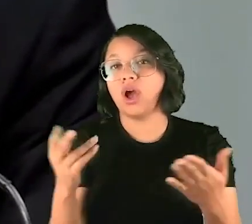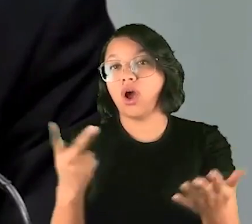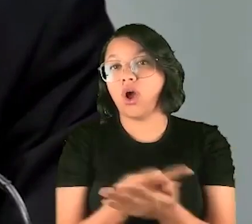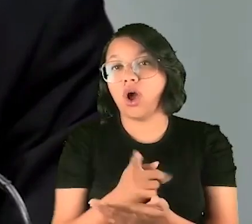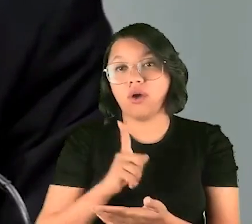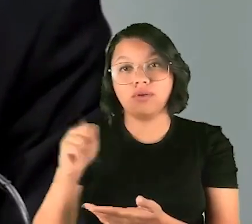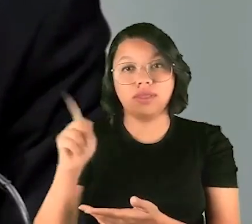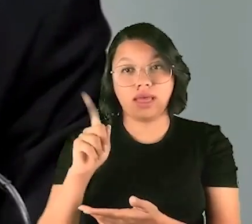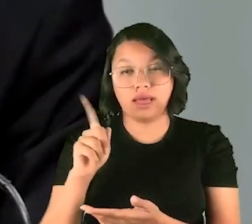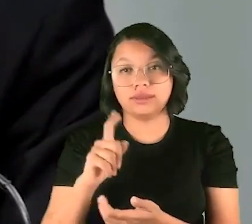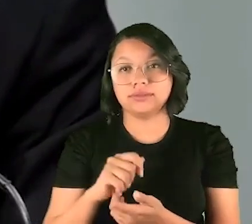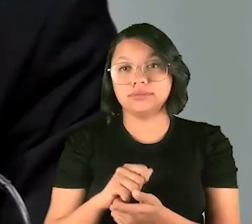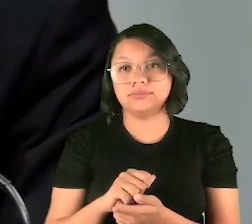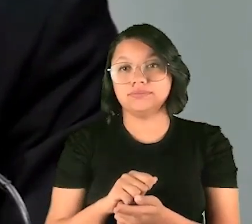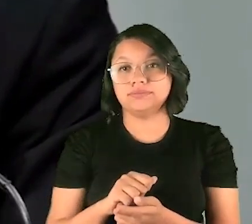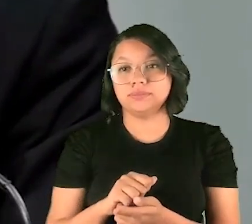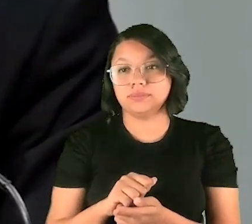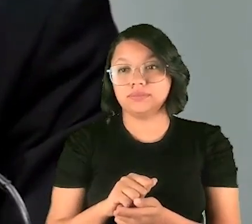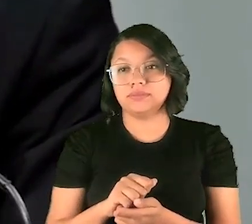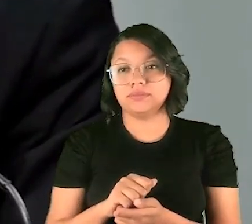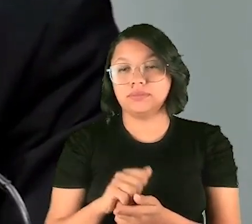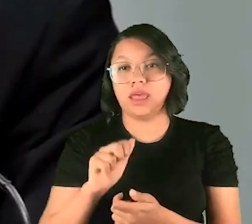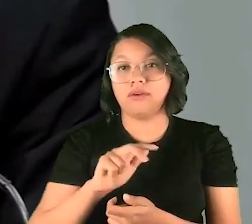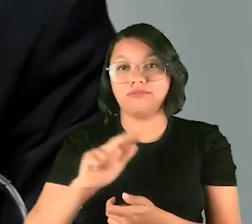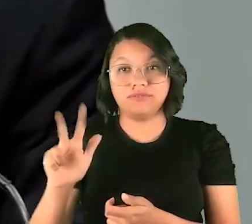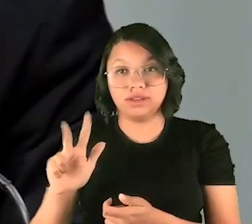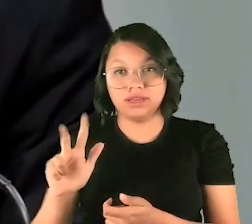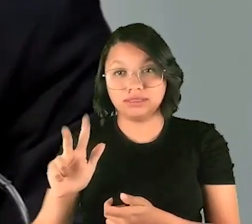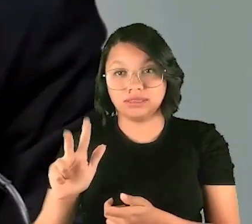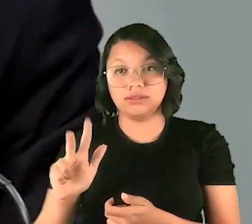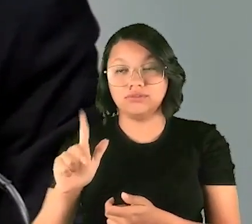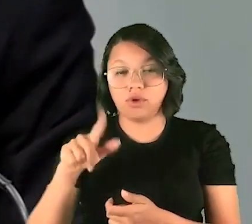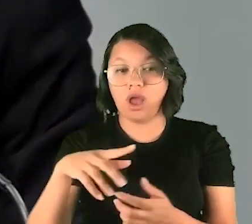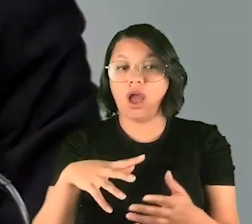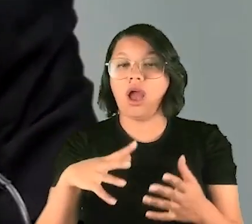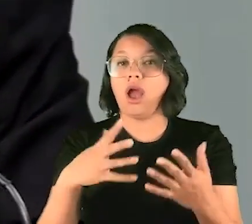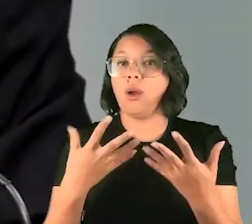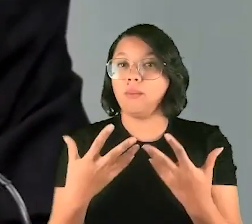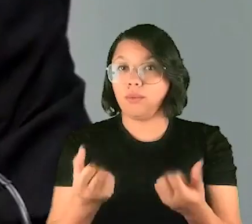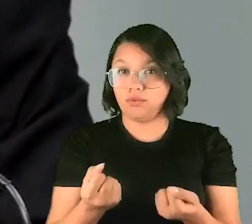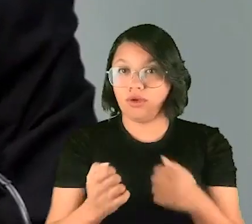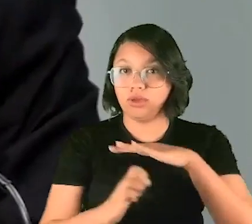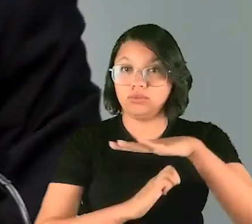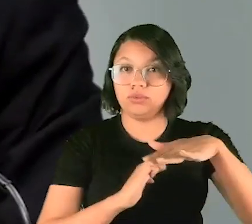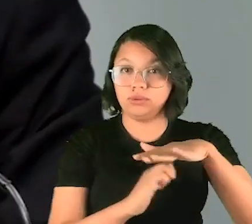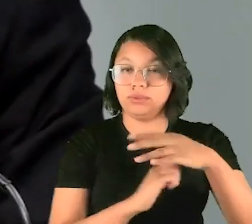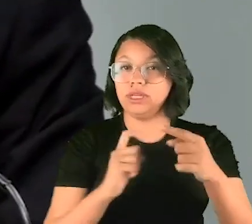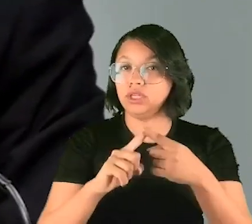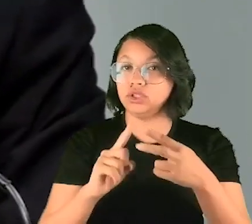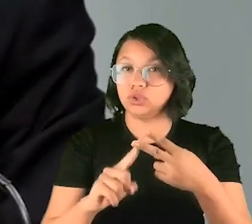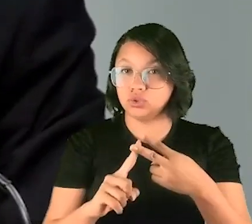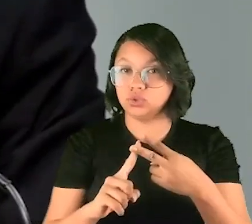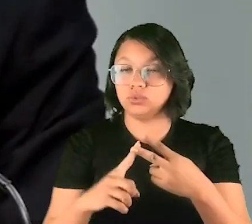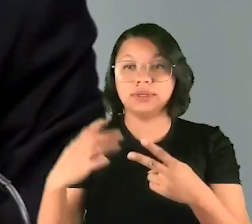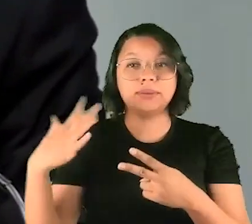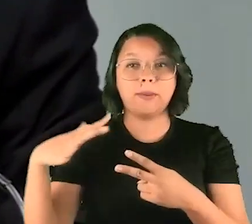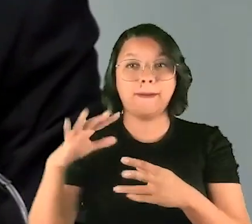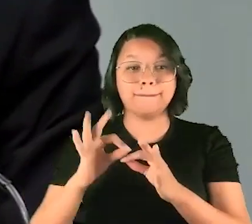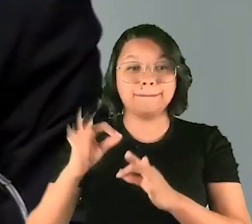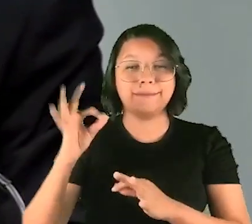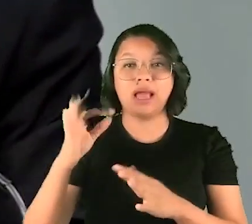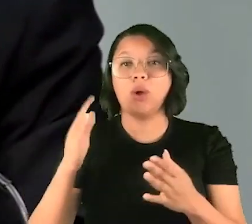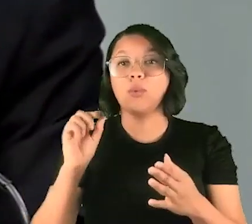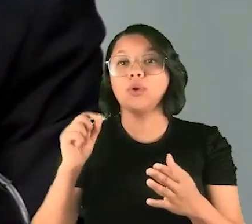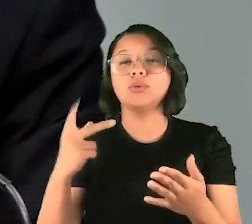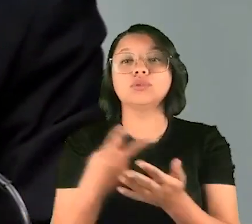que passou na Anvisa agora não é o CAR-T-cell. A CAR-T-cell já está aprovada no Brasil da Novartis e da Kite, que é uma outra